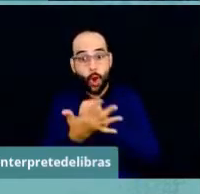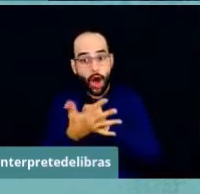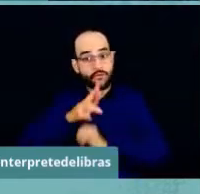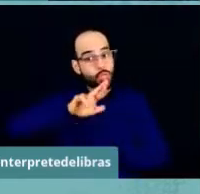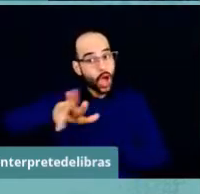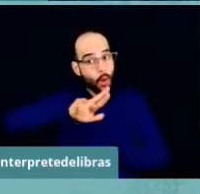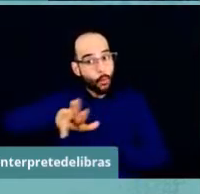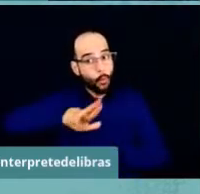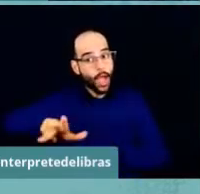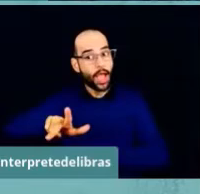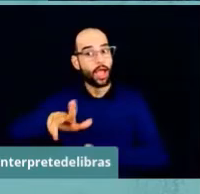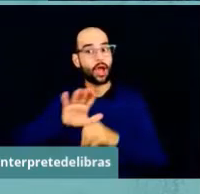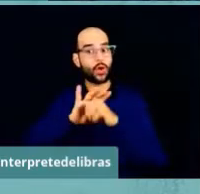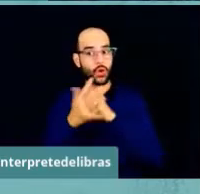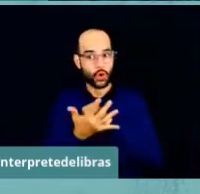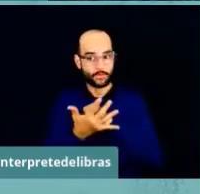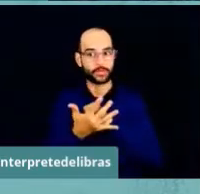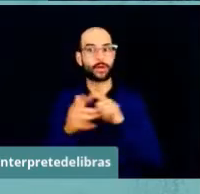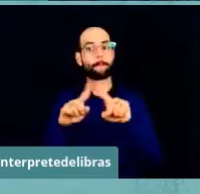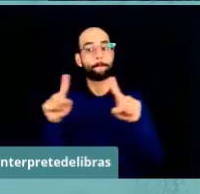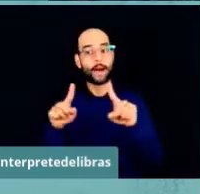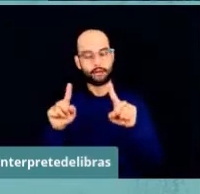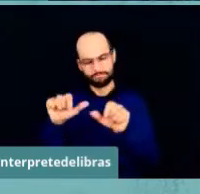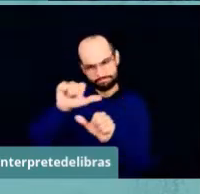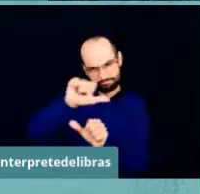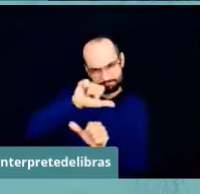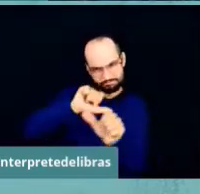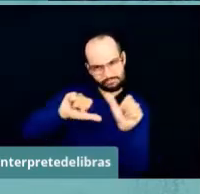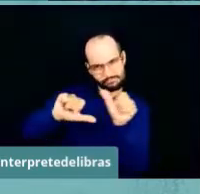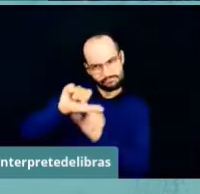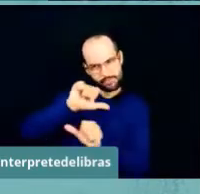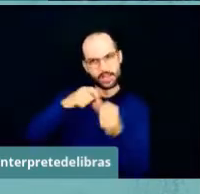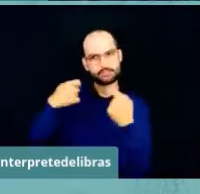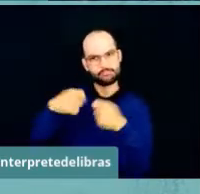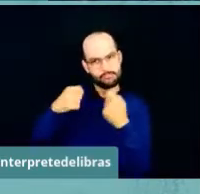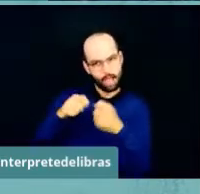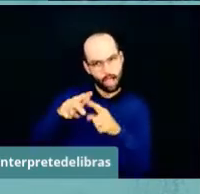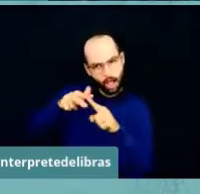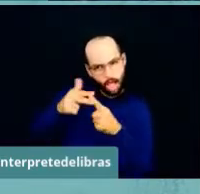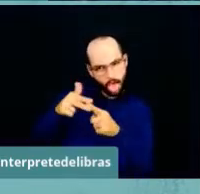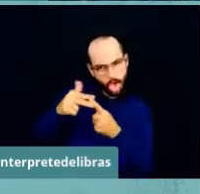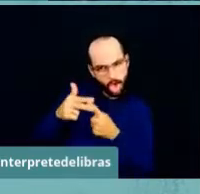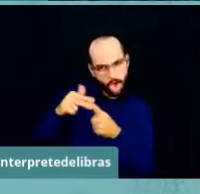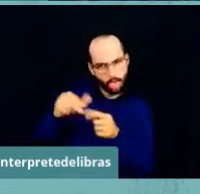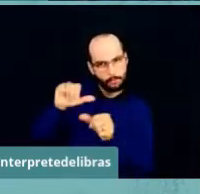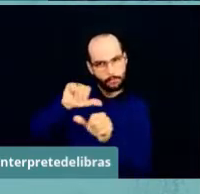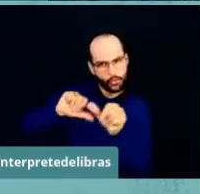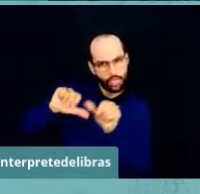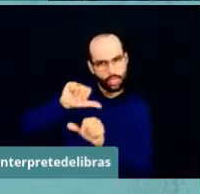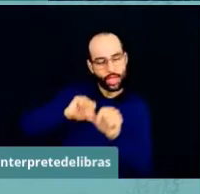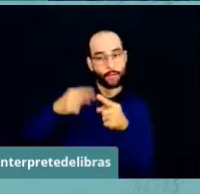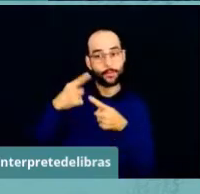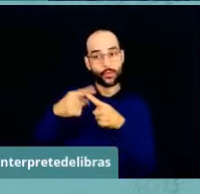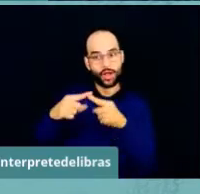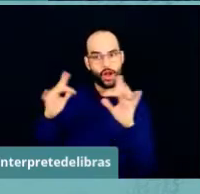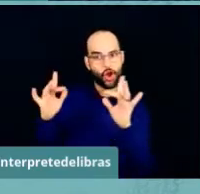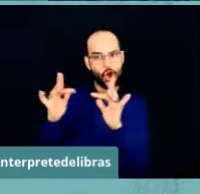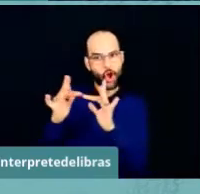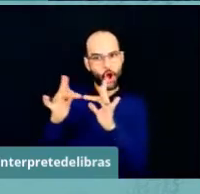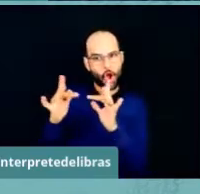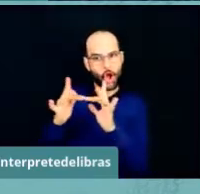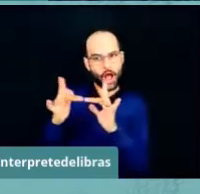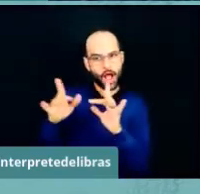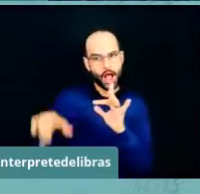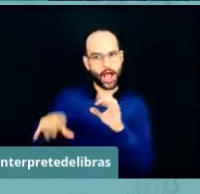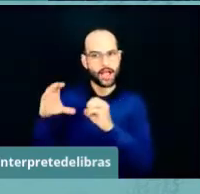mas ele foi modificado, ele foi atenuado e modificado para que, em contato com uma célula